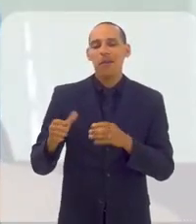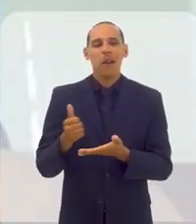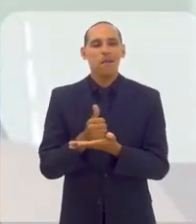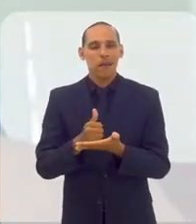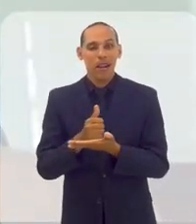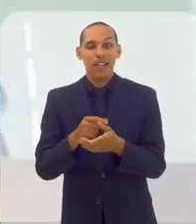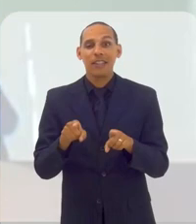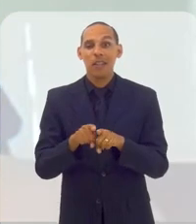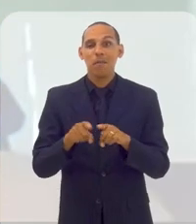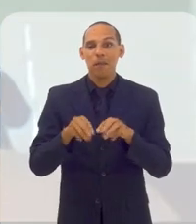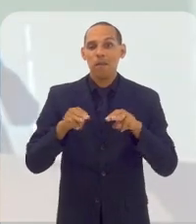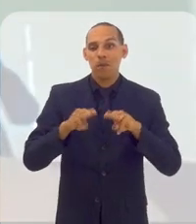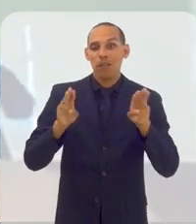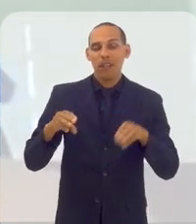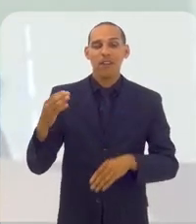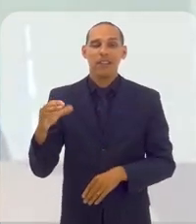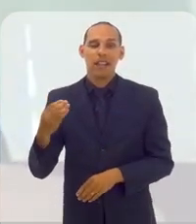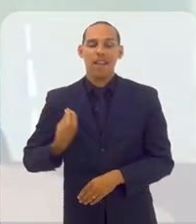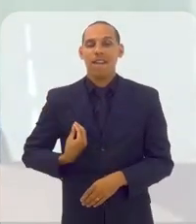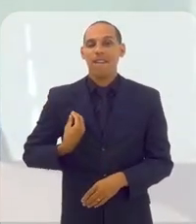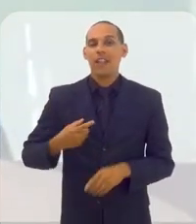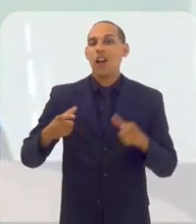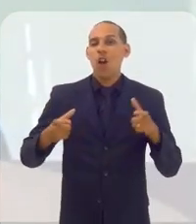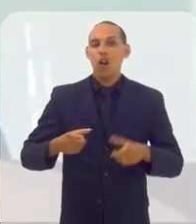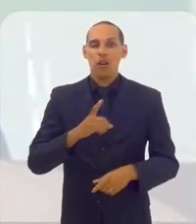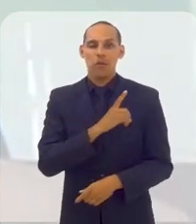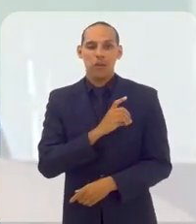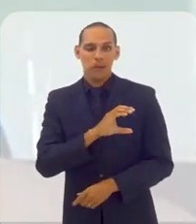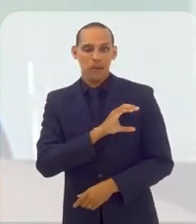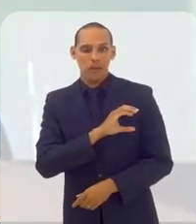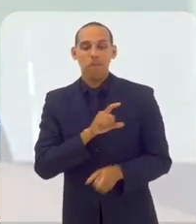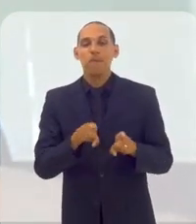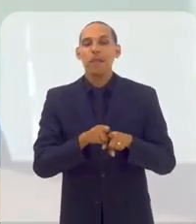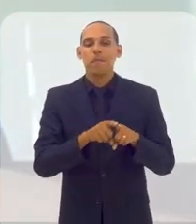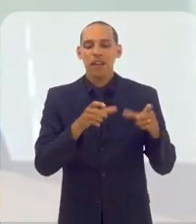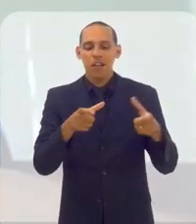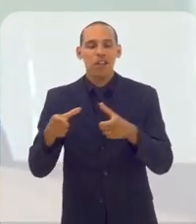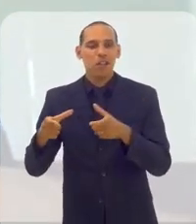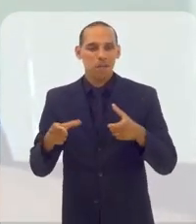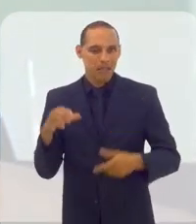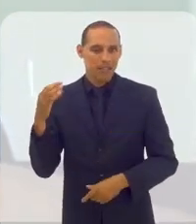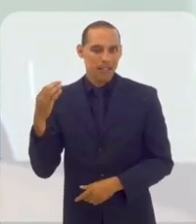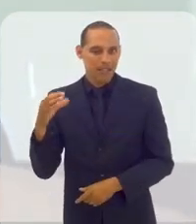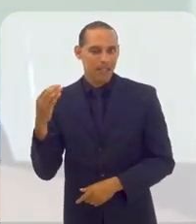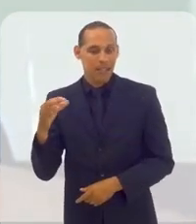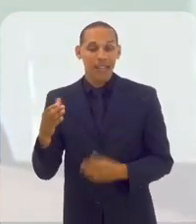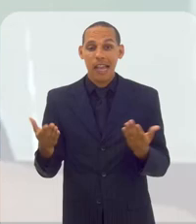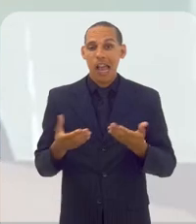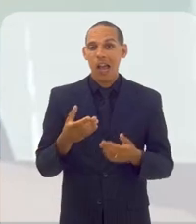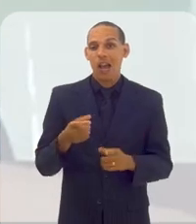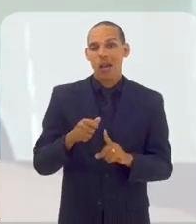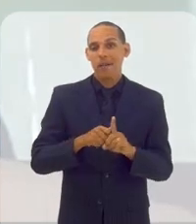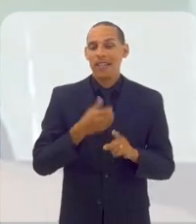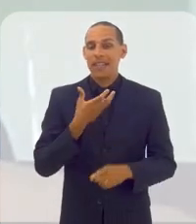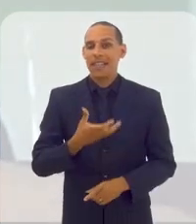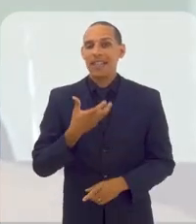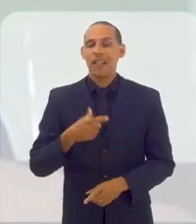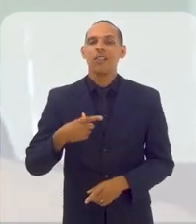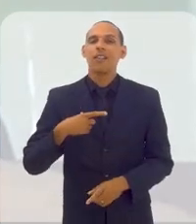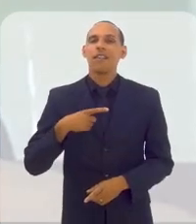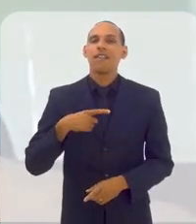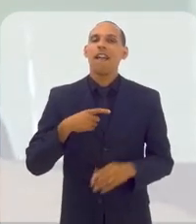Caxias nós temos os espaços da ciência e nós temos agora no mês de dezembro a feira